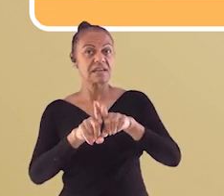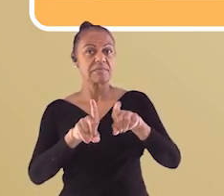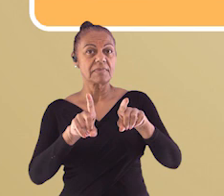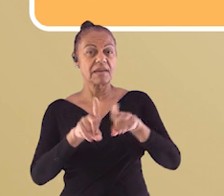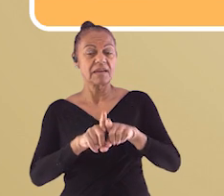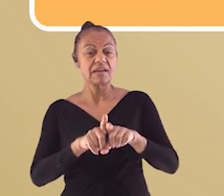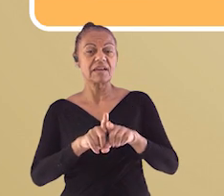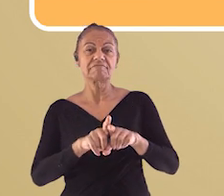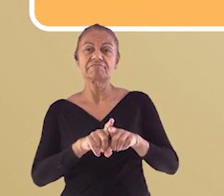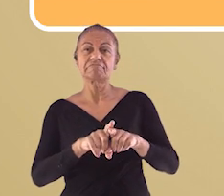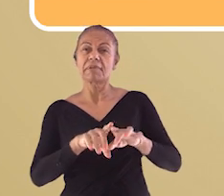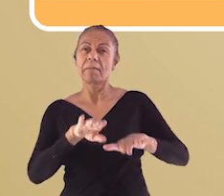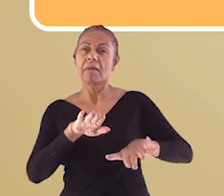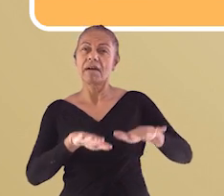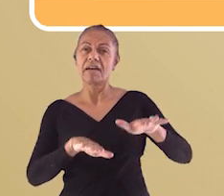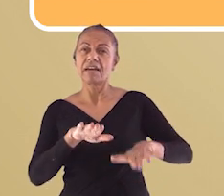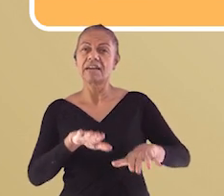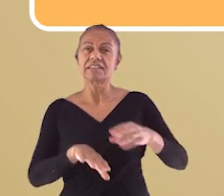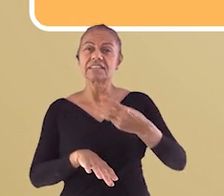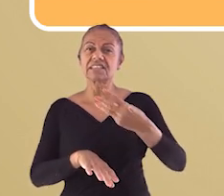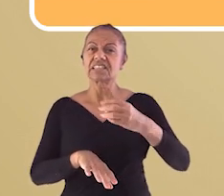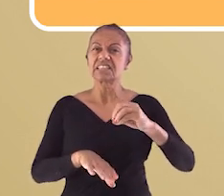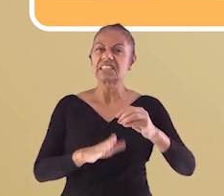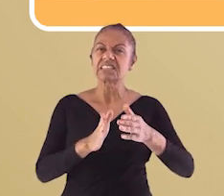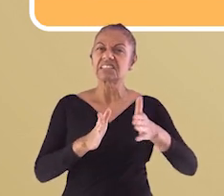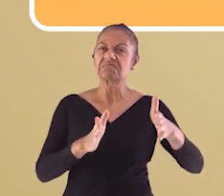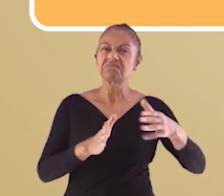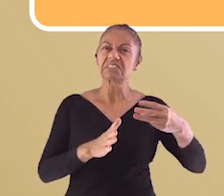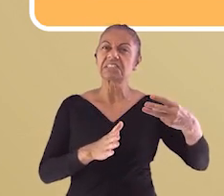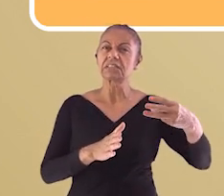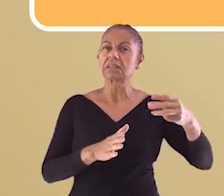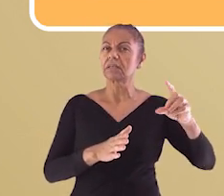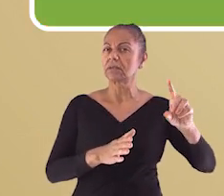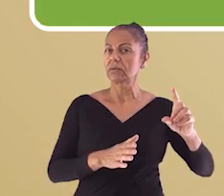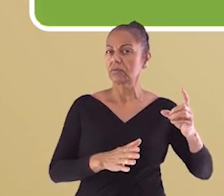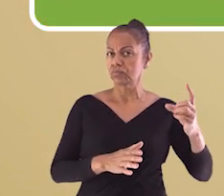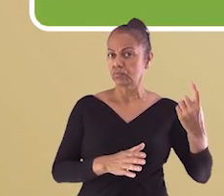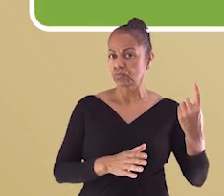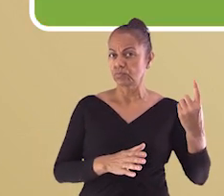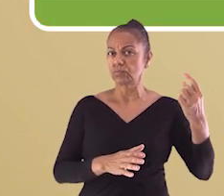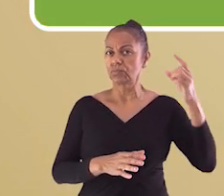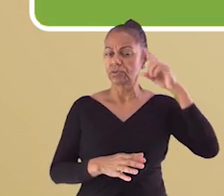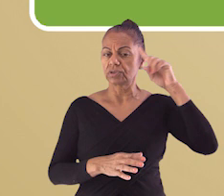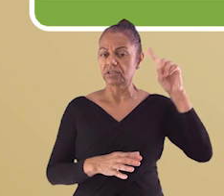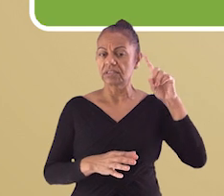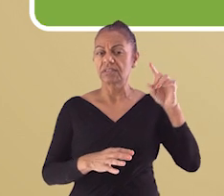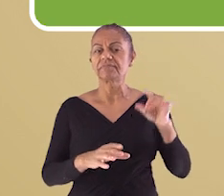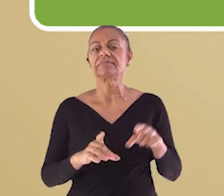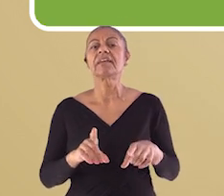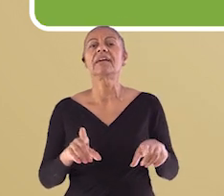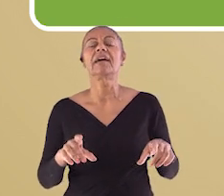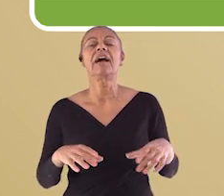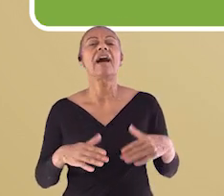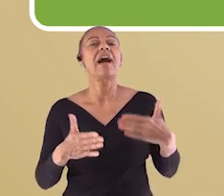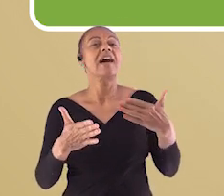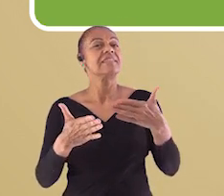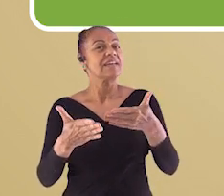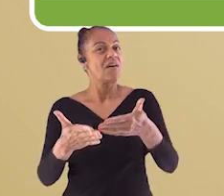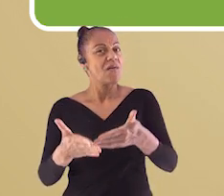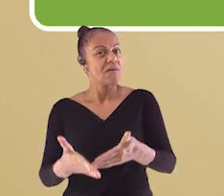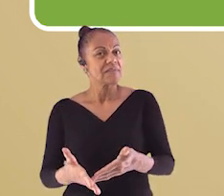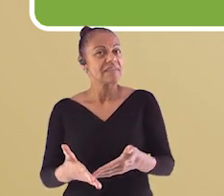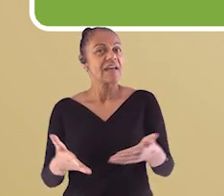com exceção de fevereiro. E chegamos ao calendário que utilizamos atualmente, que é o